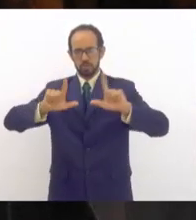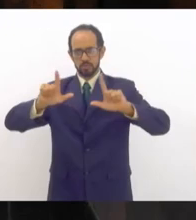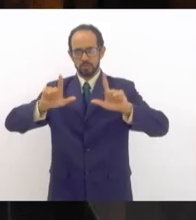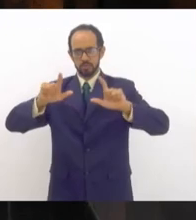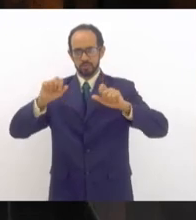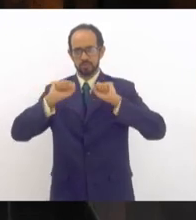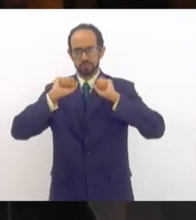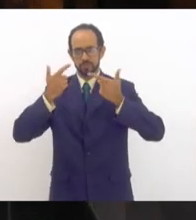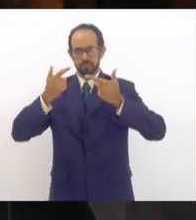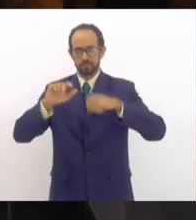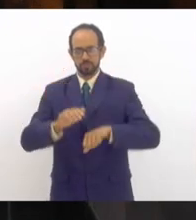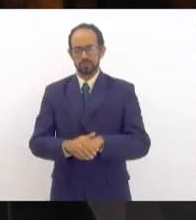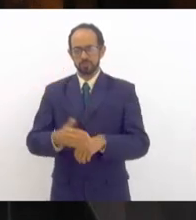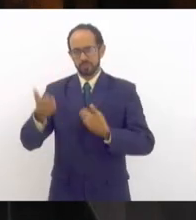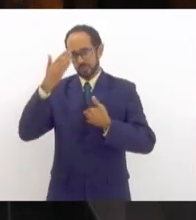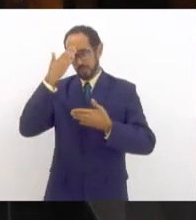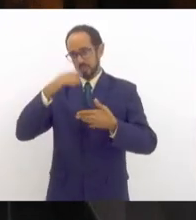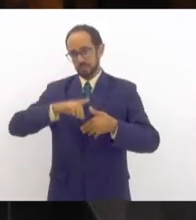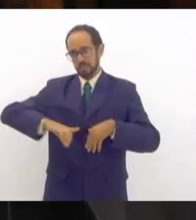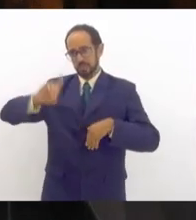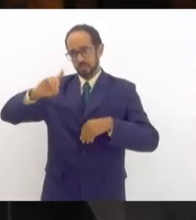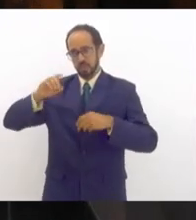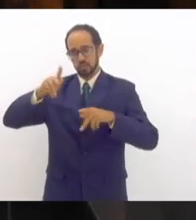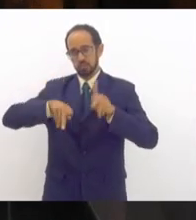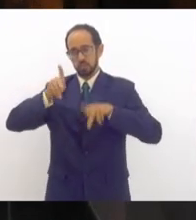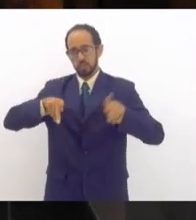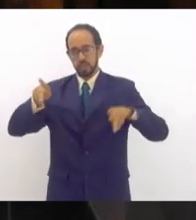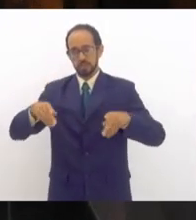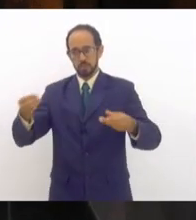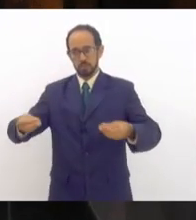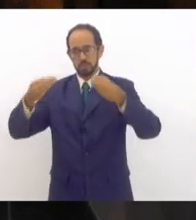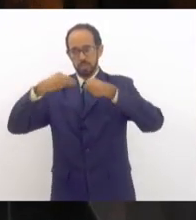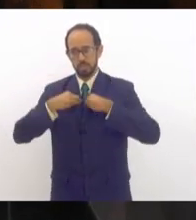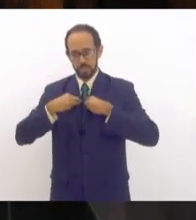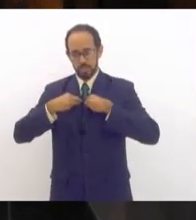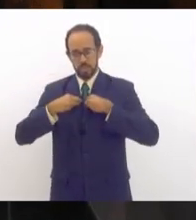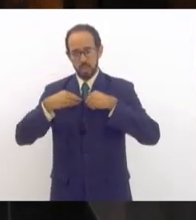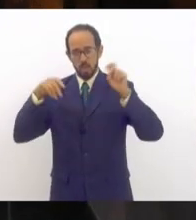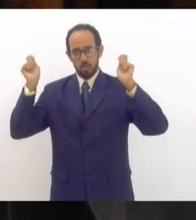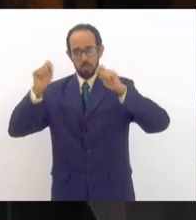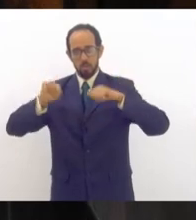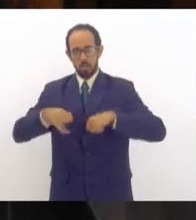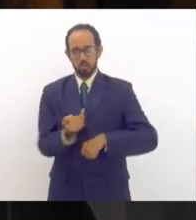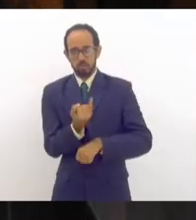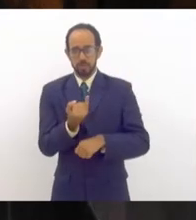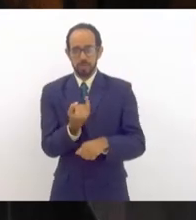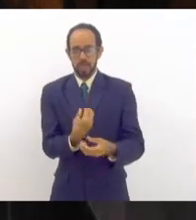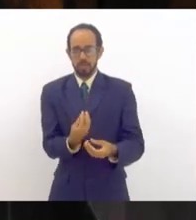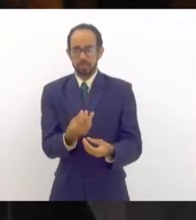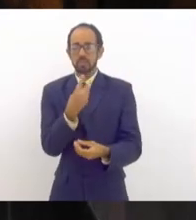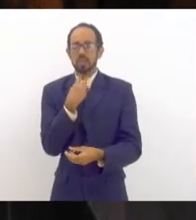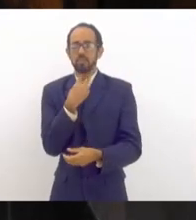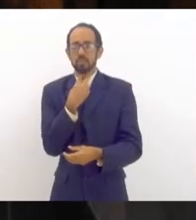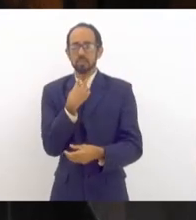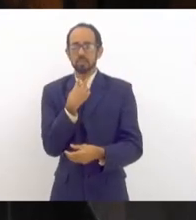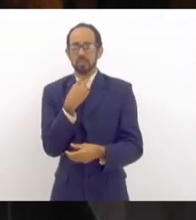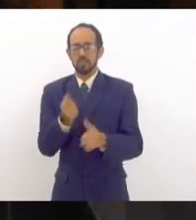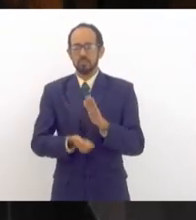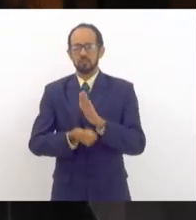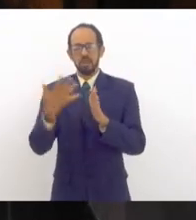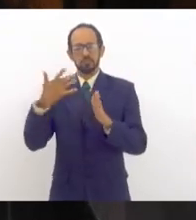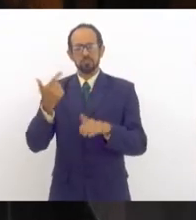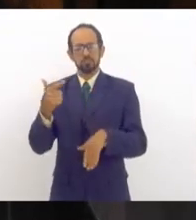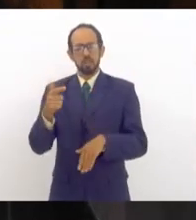alerj graças a Deus o povo me deu oportunidade de ser a voz dele no Parlamento Muitas pessoas não têm oportunidade de falar